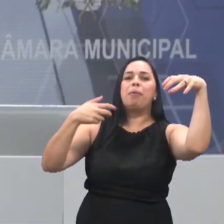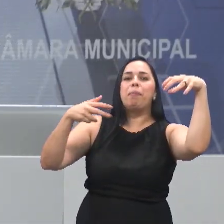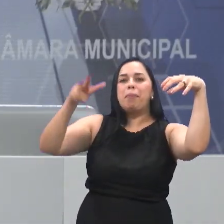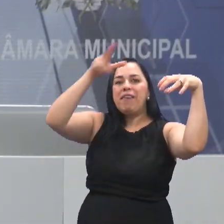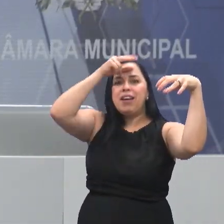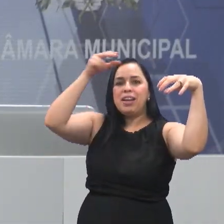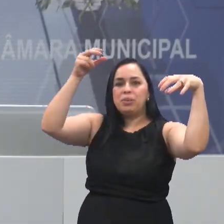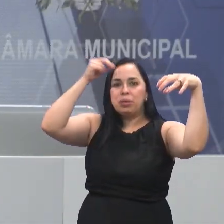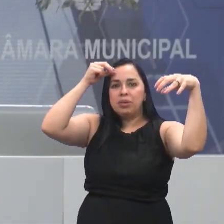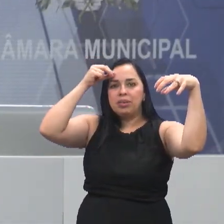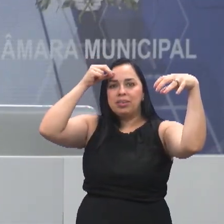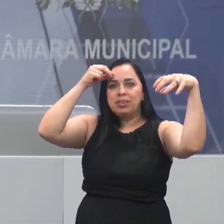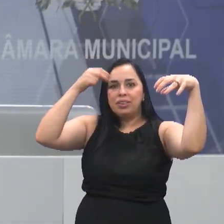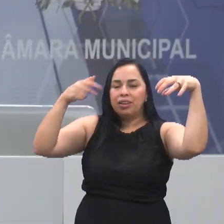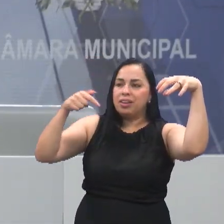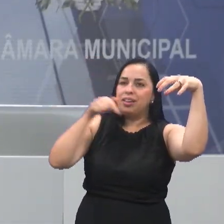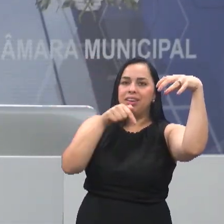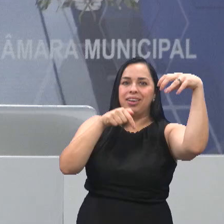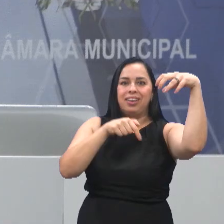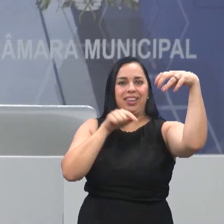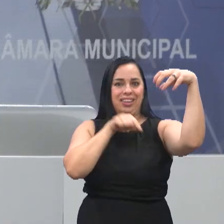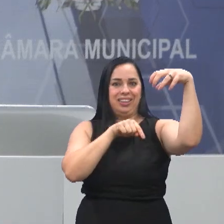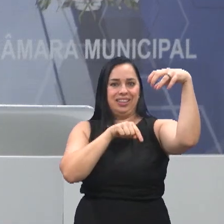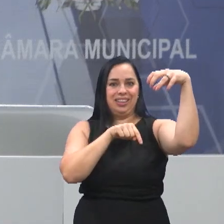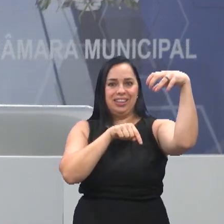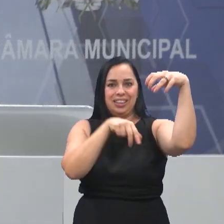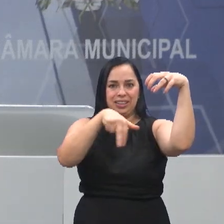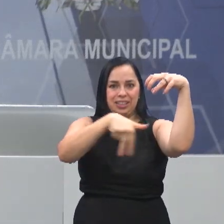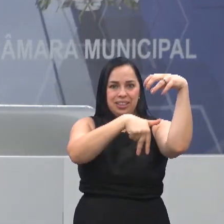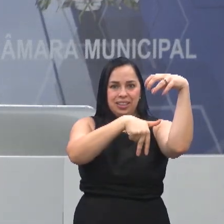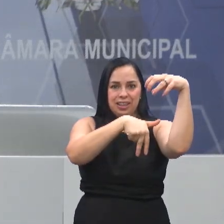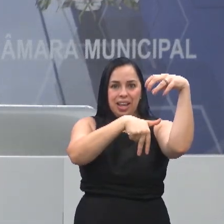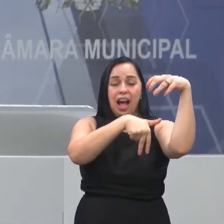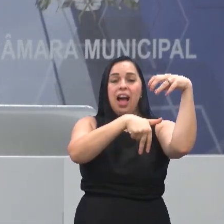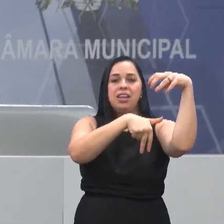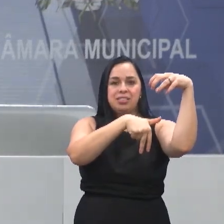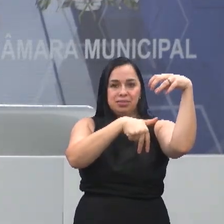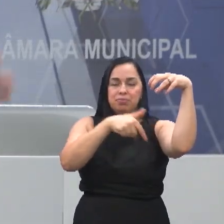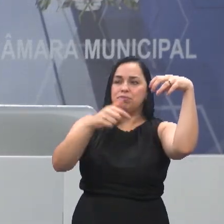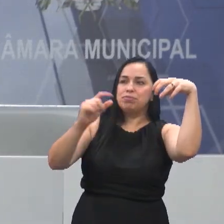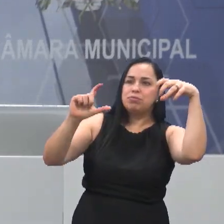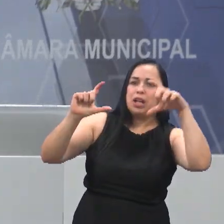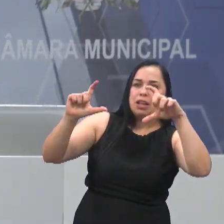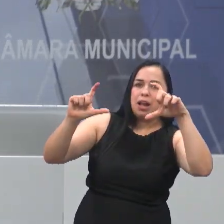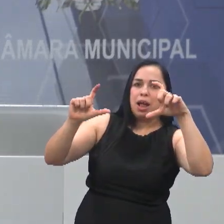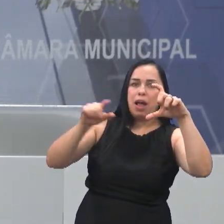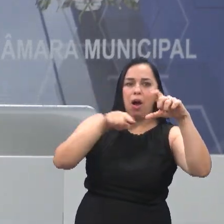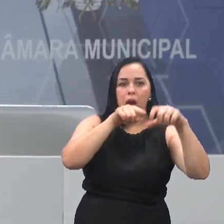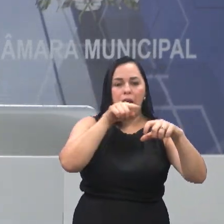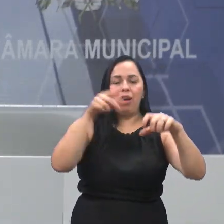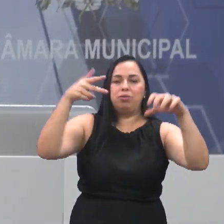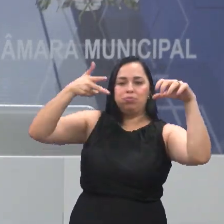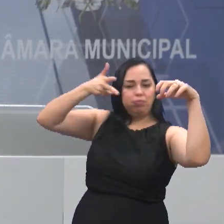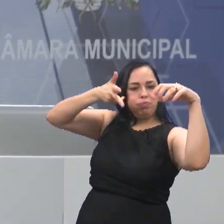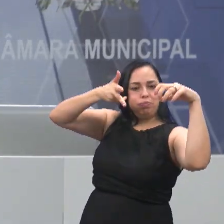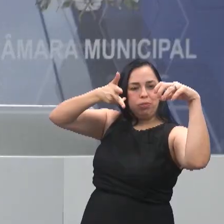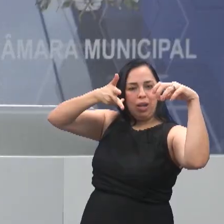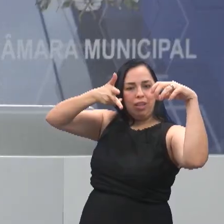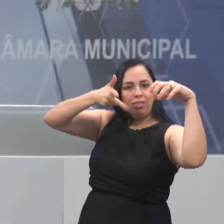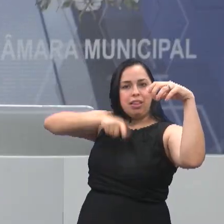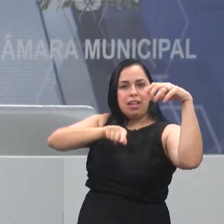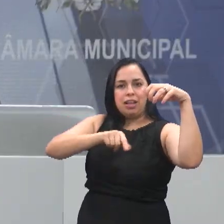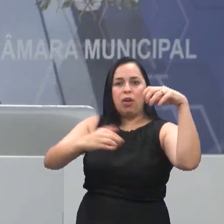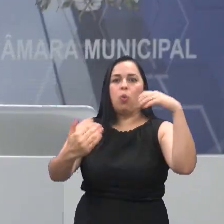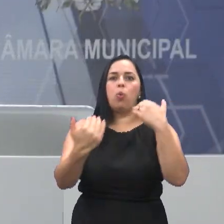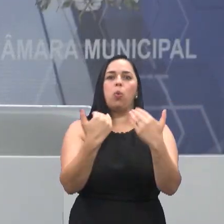árvore, e está aqui ó, a placa já na sequência. Ou seja, é para multar você. Eu confesso que, repito, estava chegando